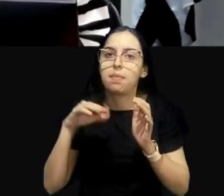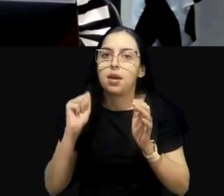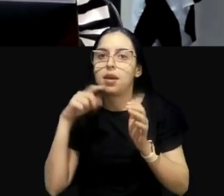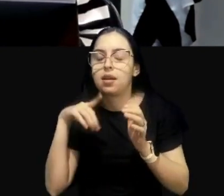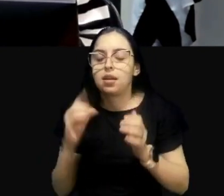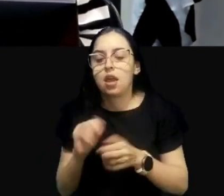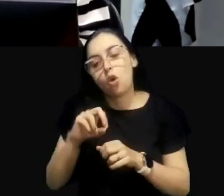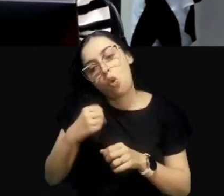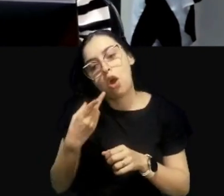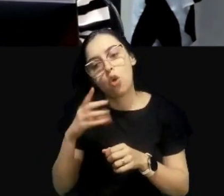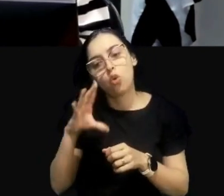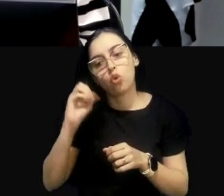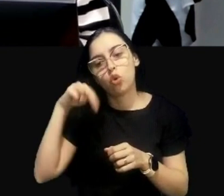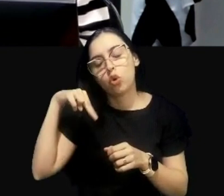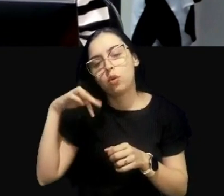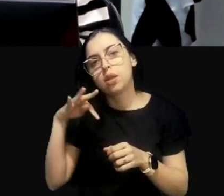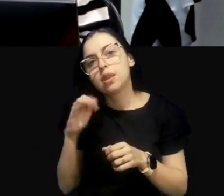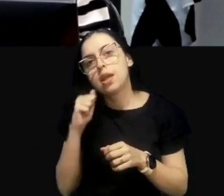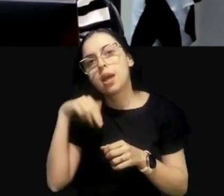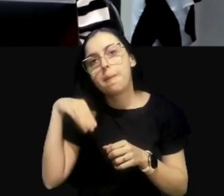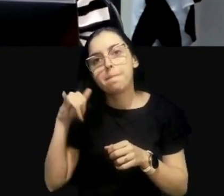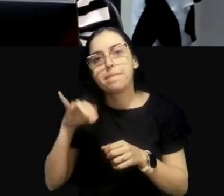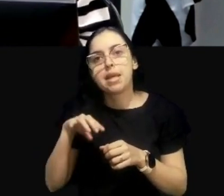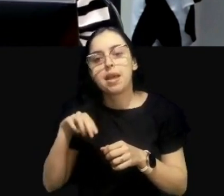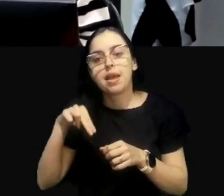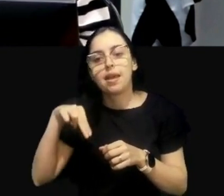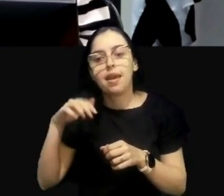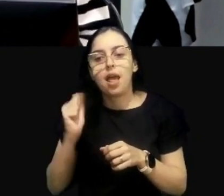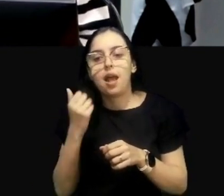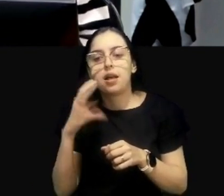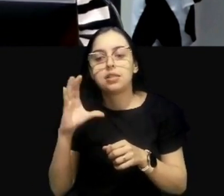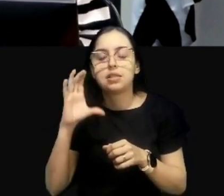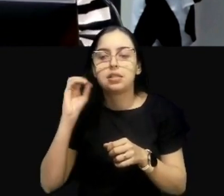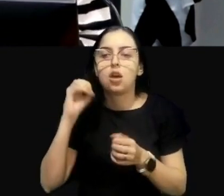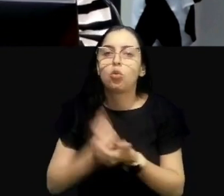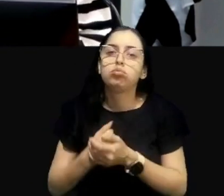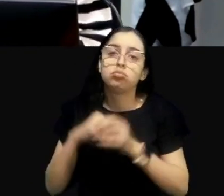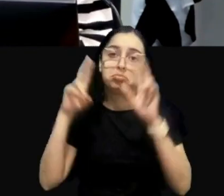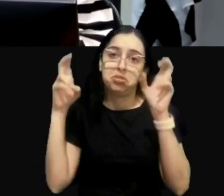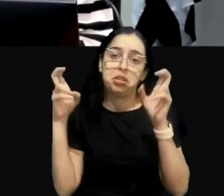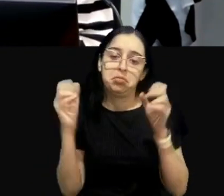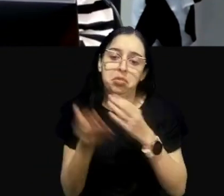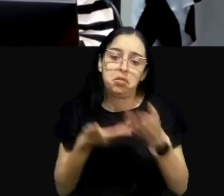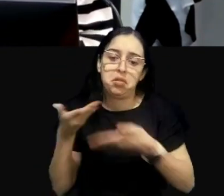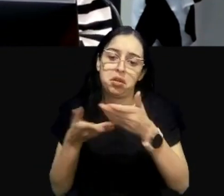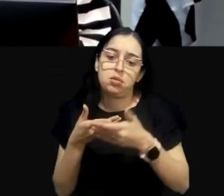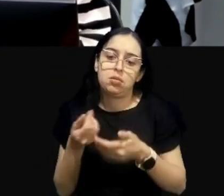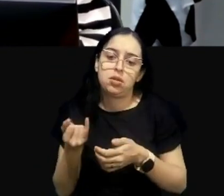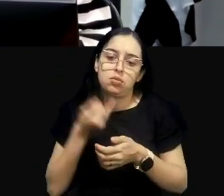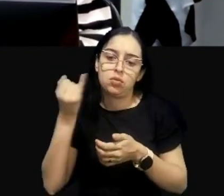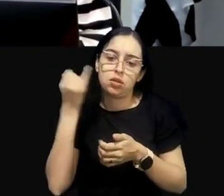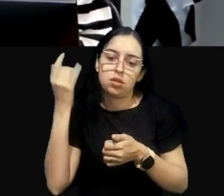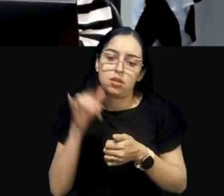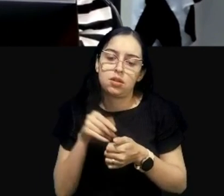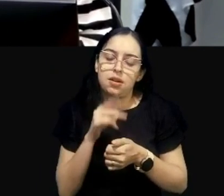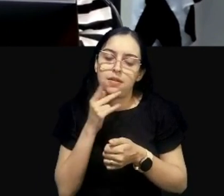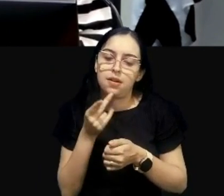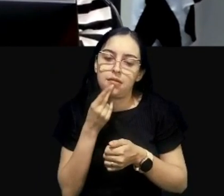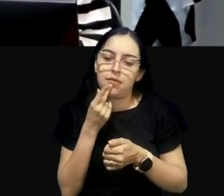aí ele vai tratar algumas questões, principalmente da água. Vou deixar a fala para